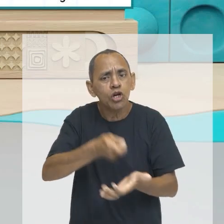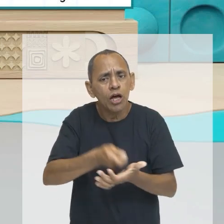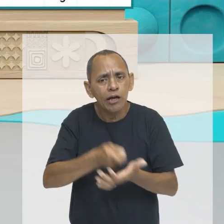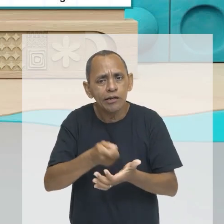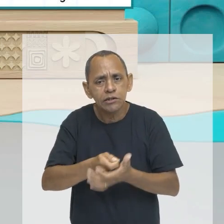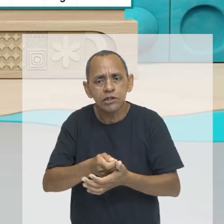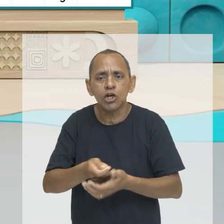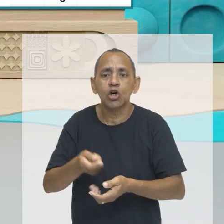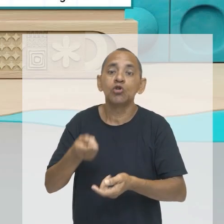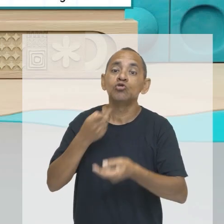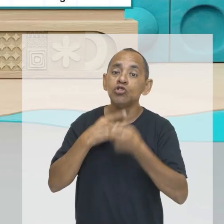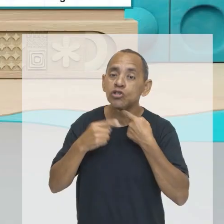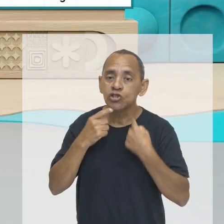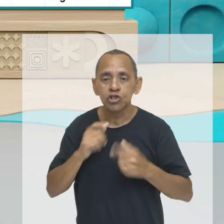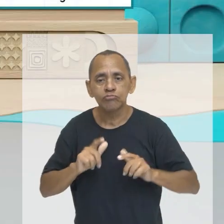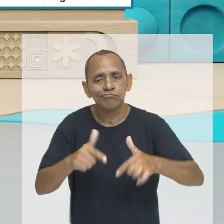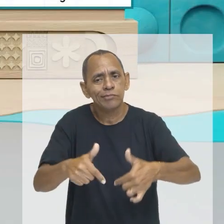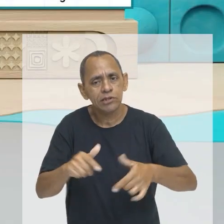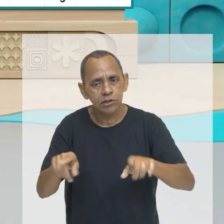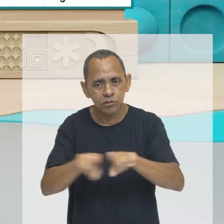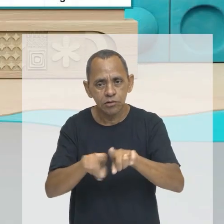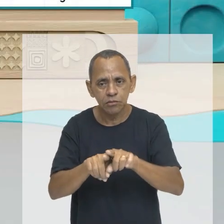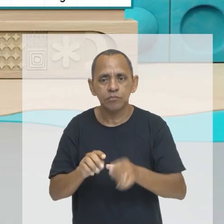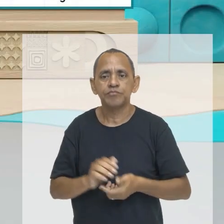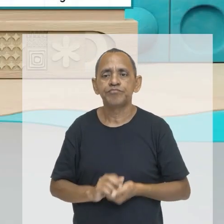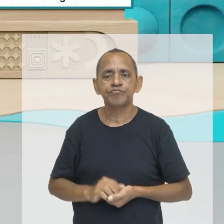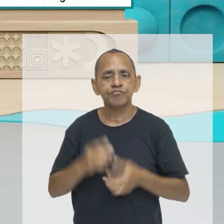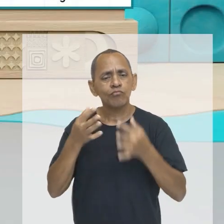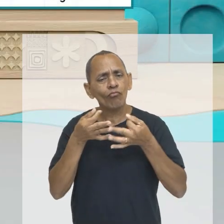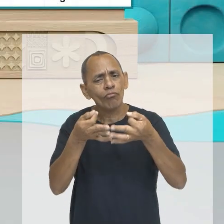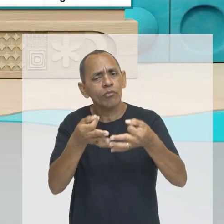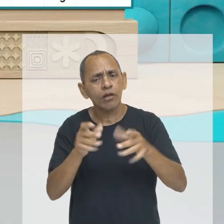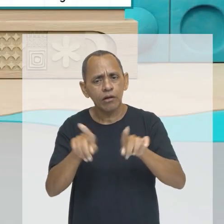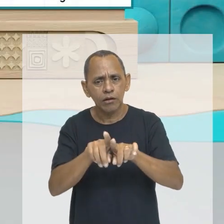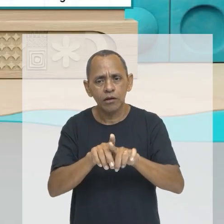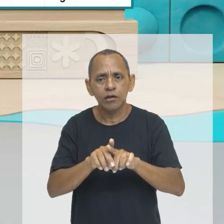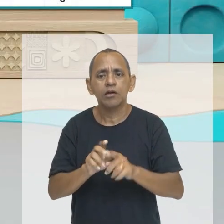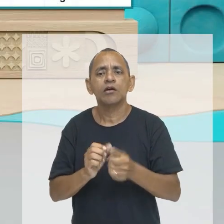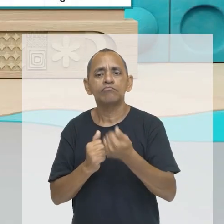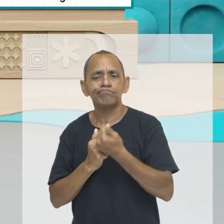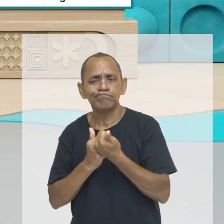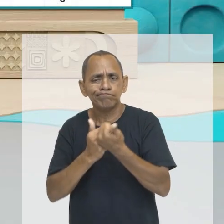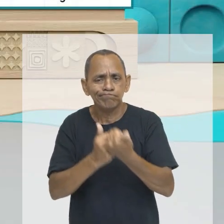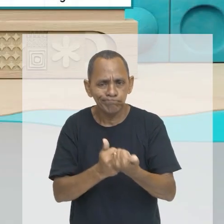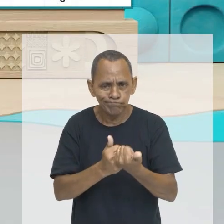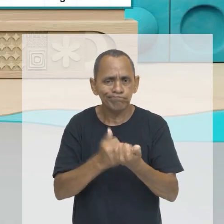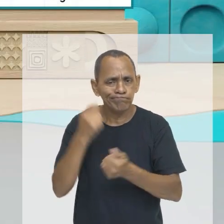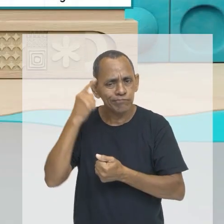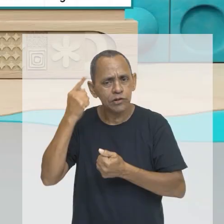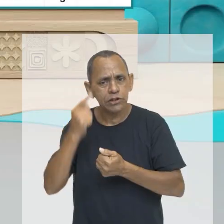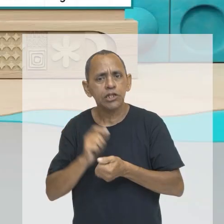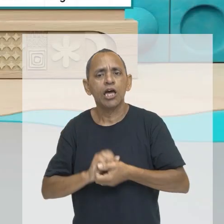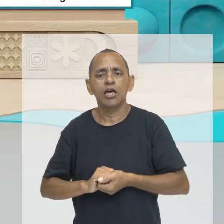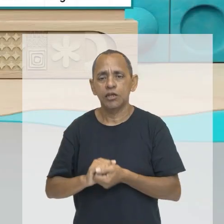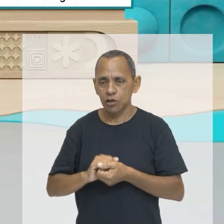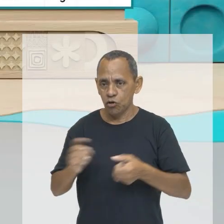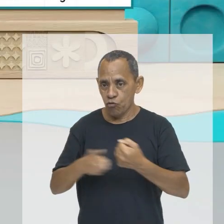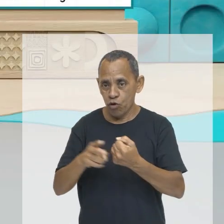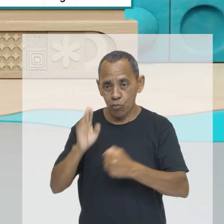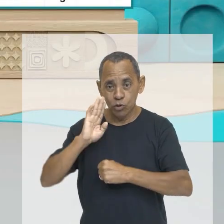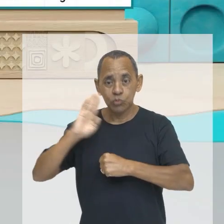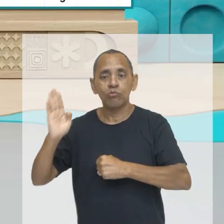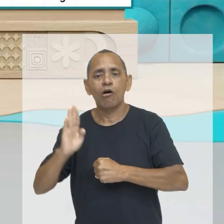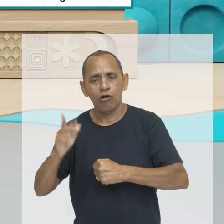de uma ação. Repare que eles são verbos que eu utilizo para reforçar uma ideia, quando o verbo principal é incapaz de passar